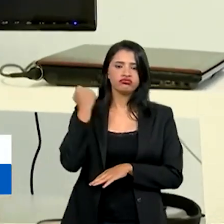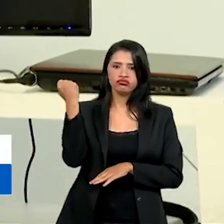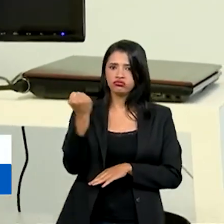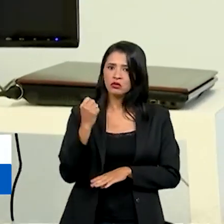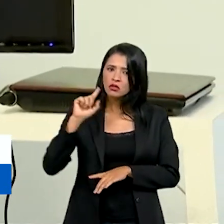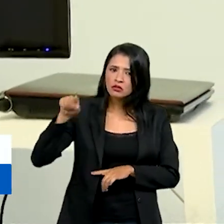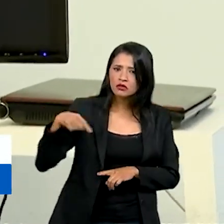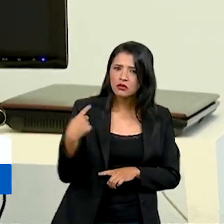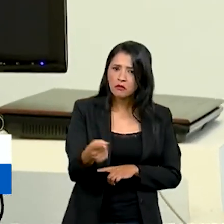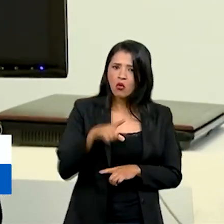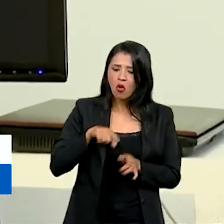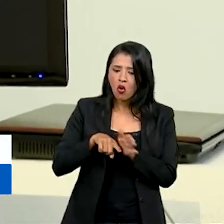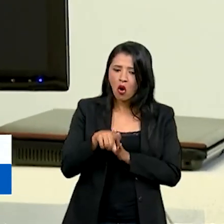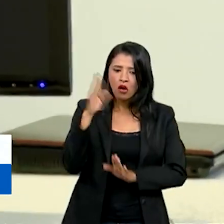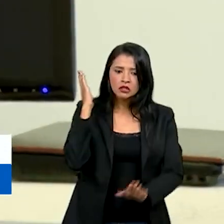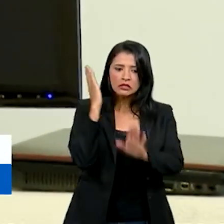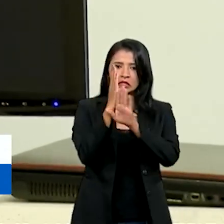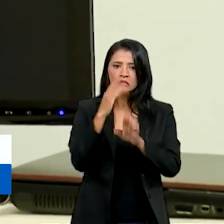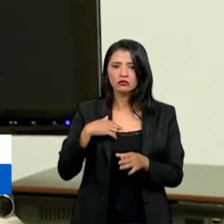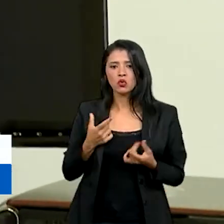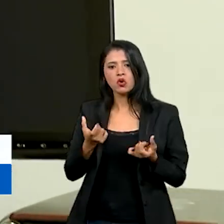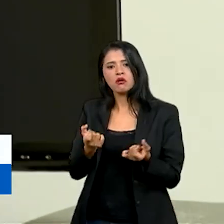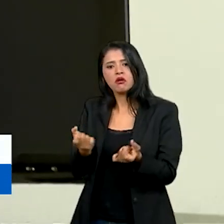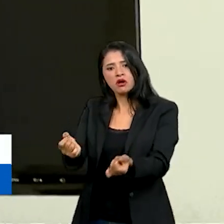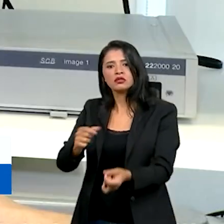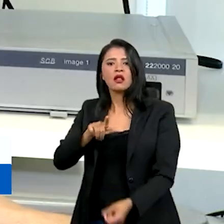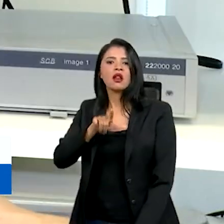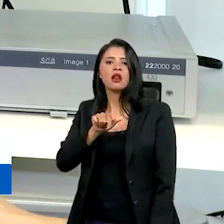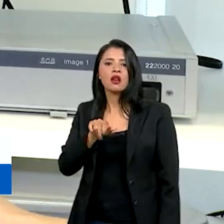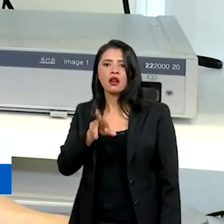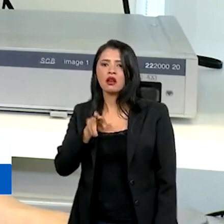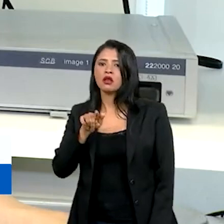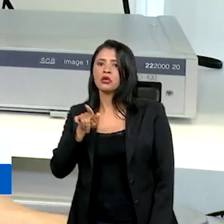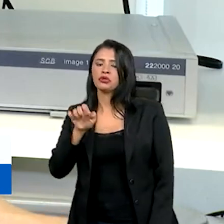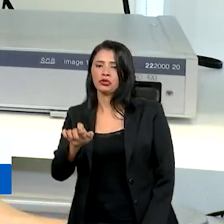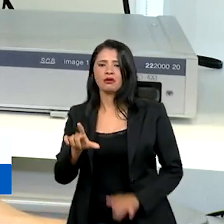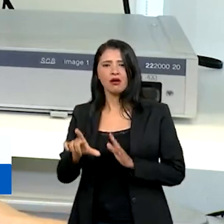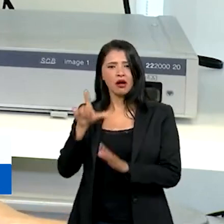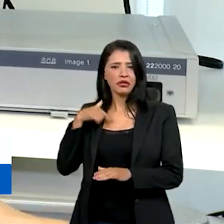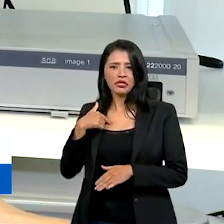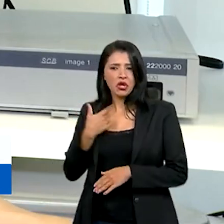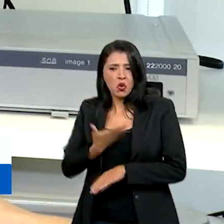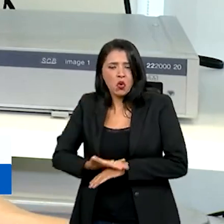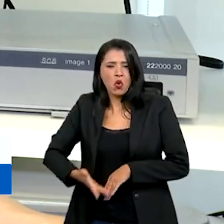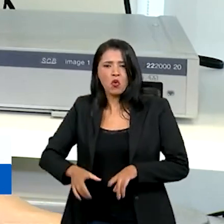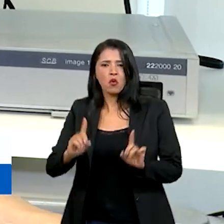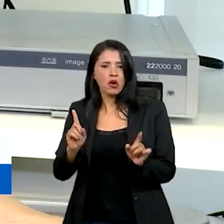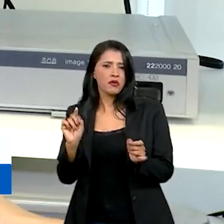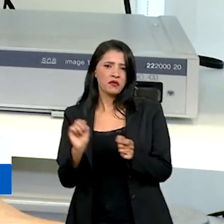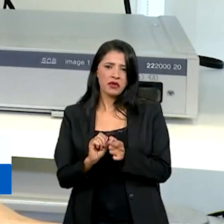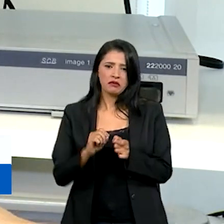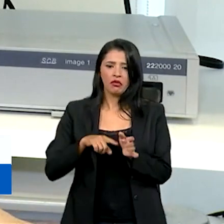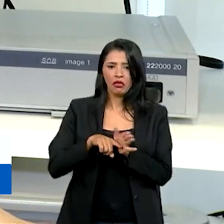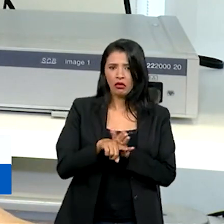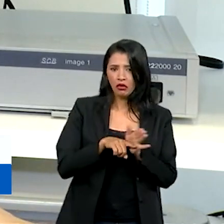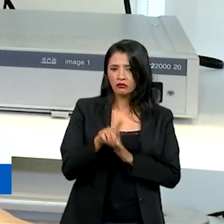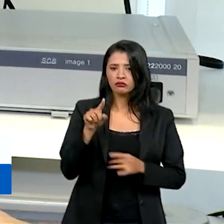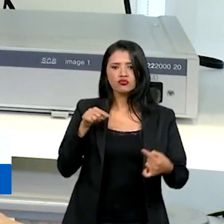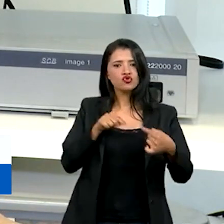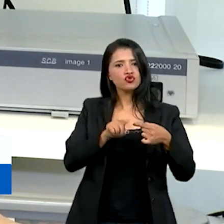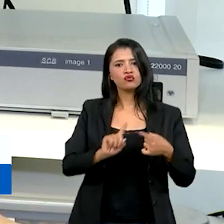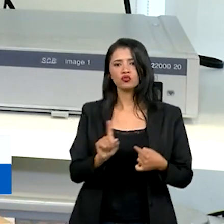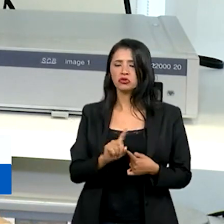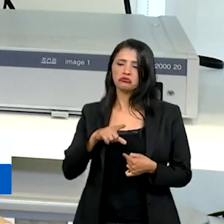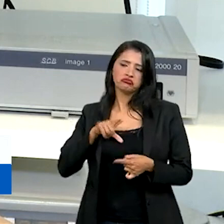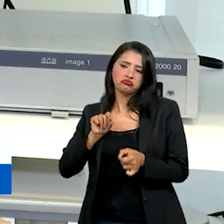exames, o diagnóstico veio, câncer de laringe. Eu não tinha costume de fazer exames com essa finalidade,